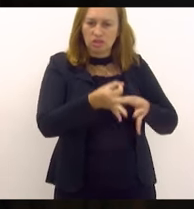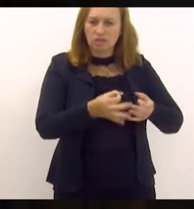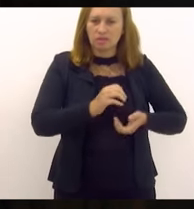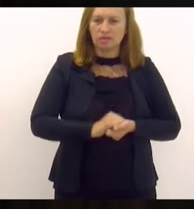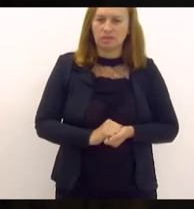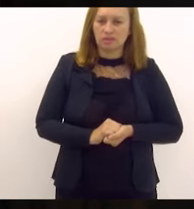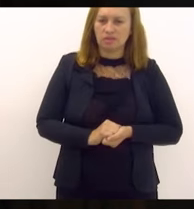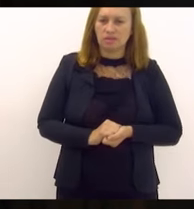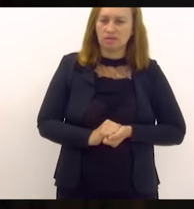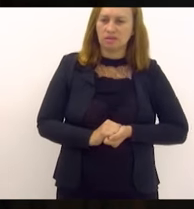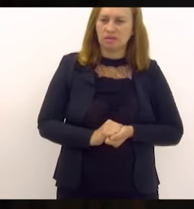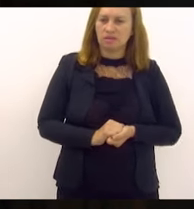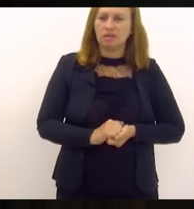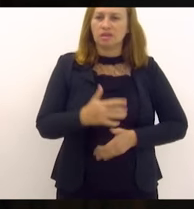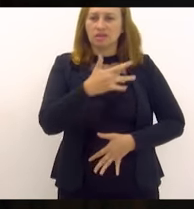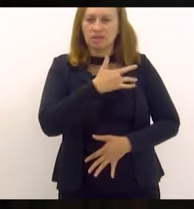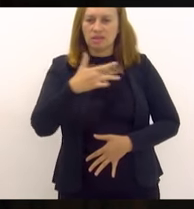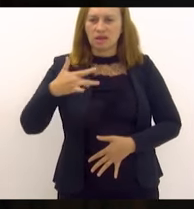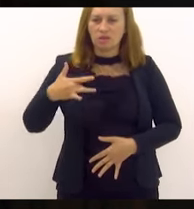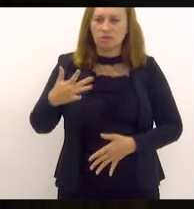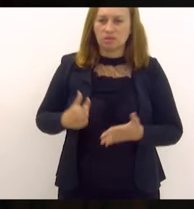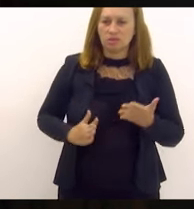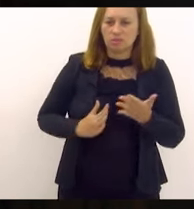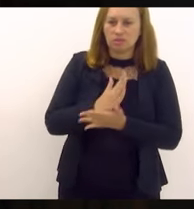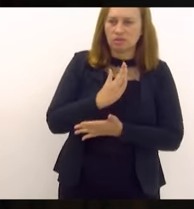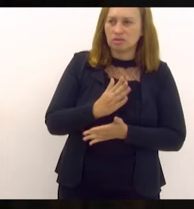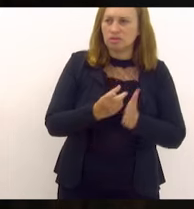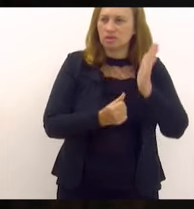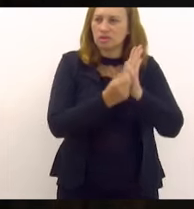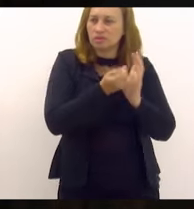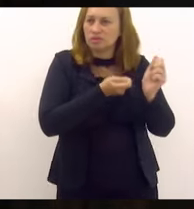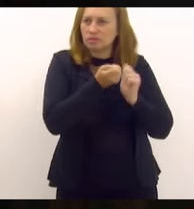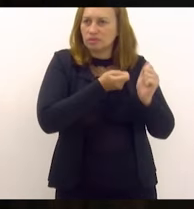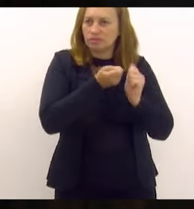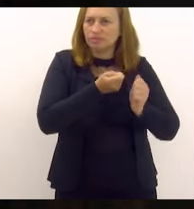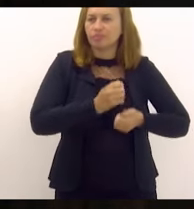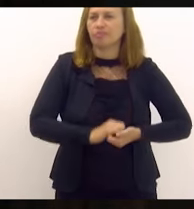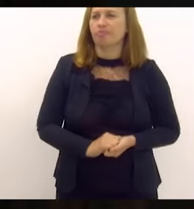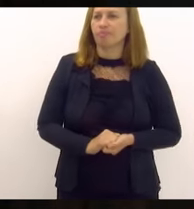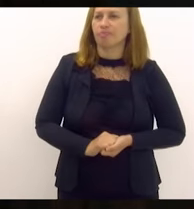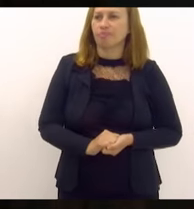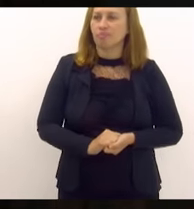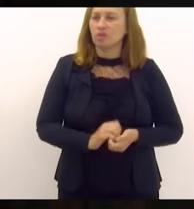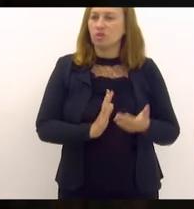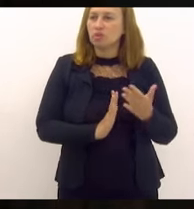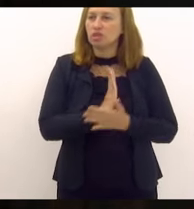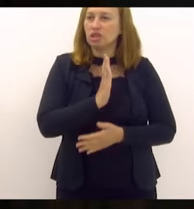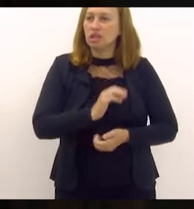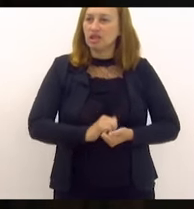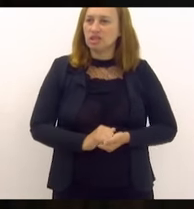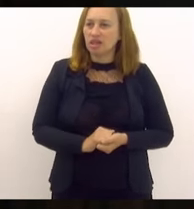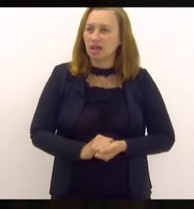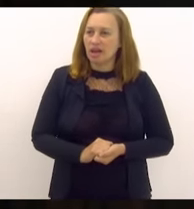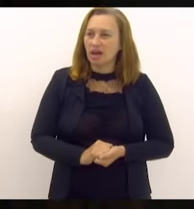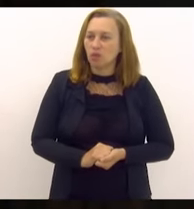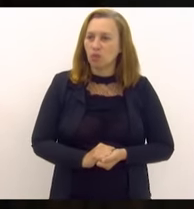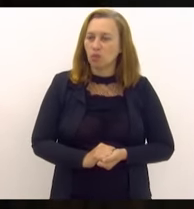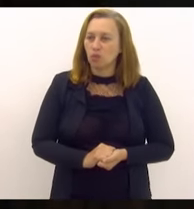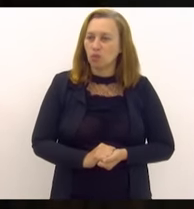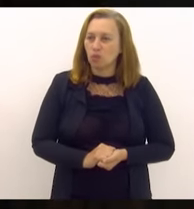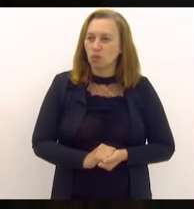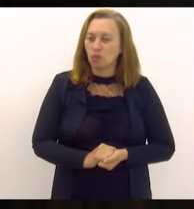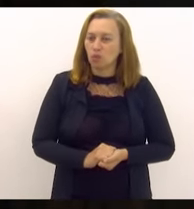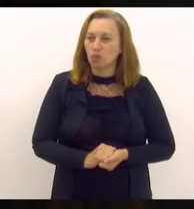legalidade, de Saúde favorável, de Orçamento, Finanças, Fiscalização Financeira e Controle favorável. Relatores,